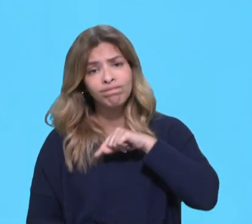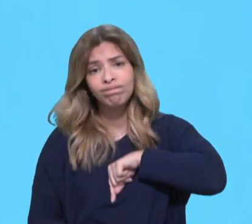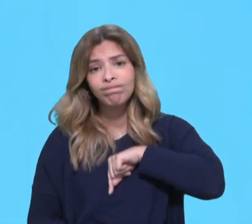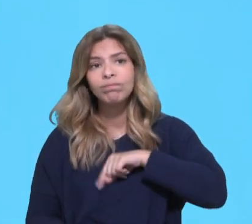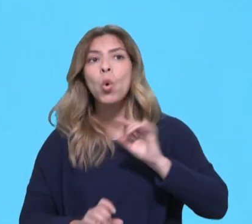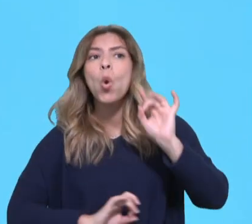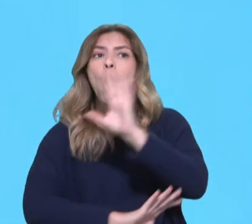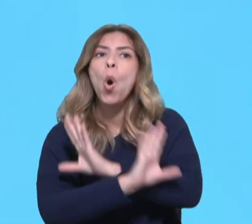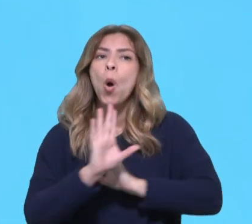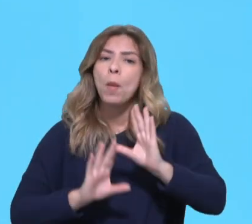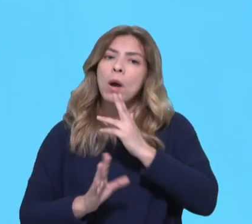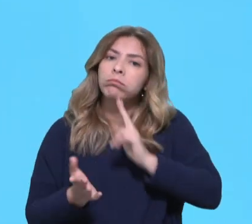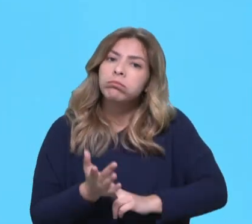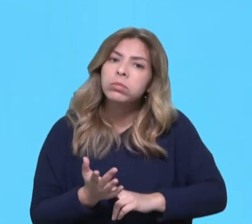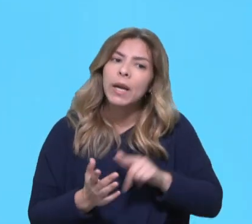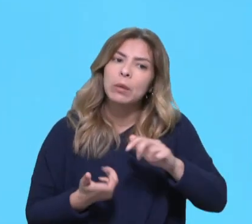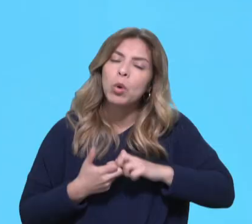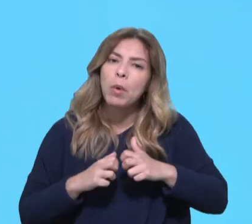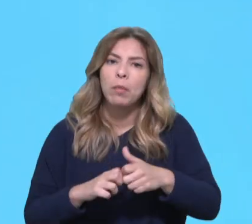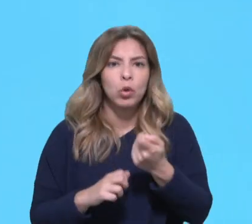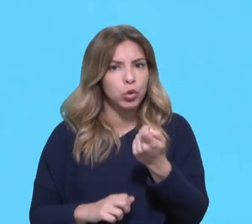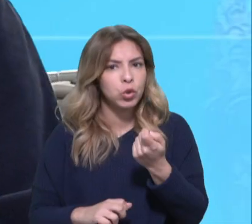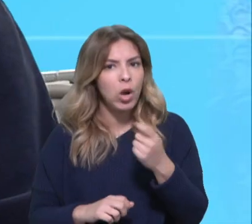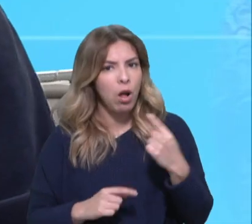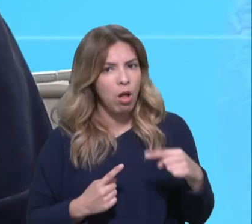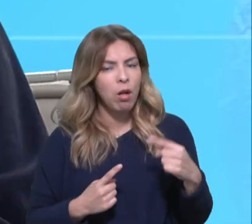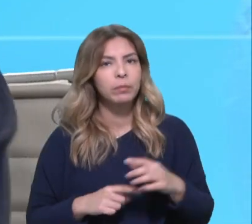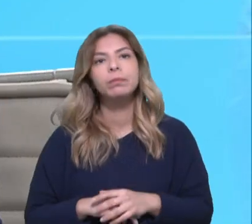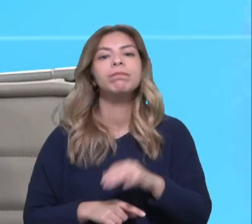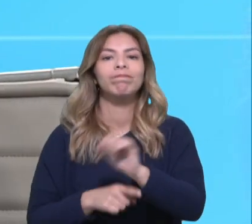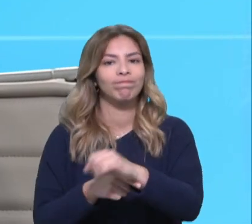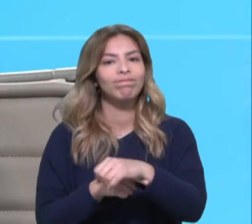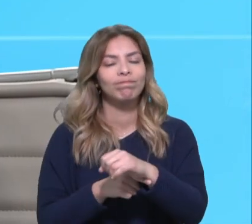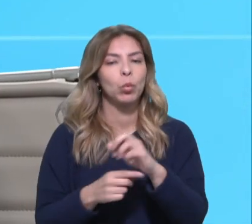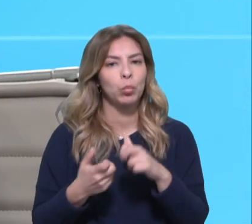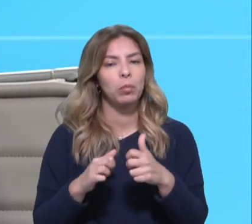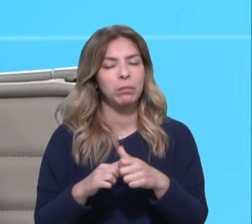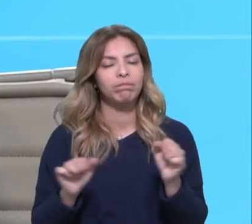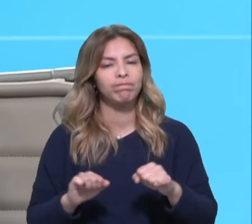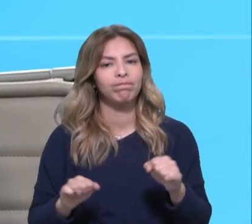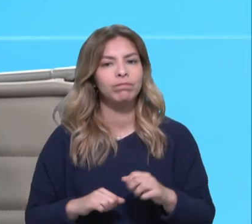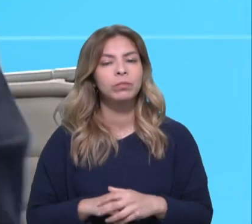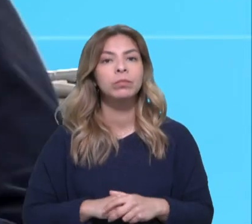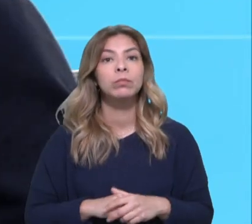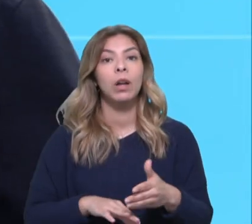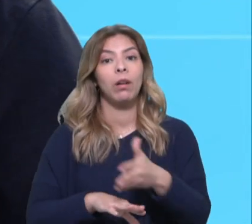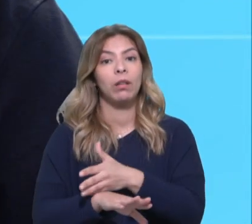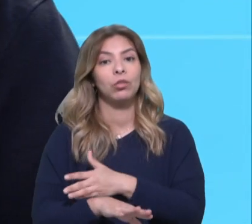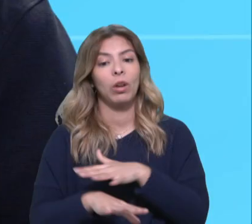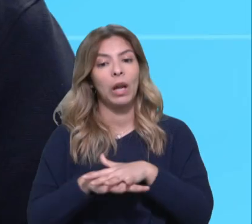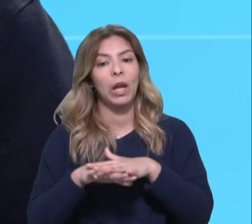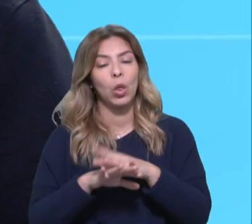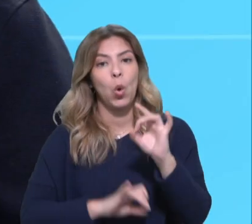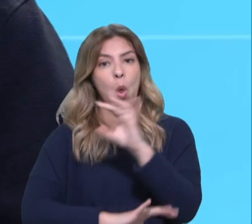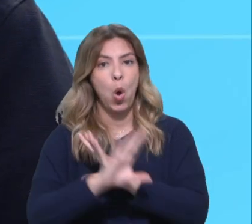europeia este seja um problema que também é colocado. Sim, é um problema que é colocado. Portanto, digamos, a rede europeia,